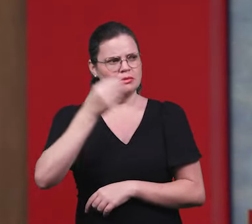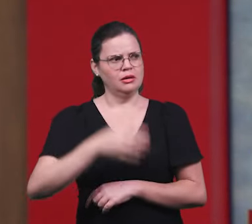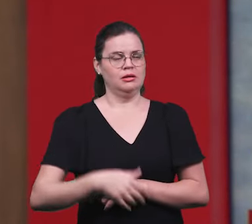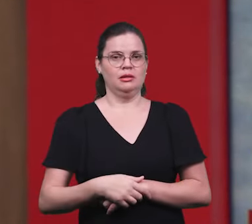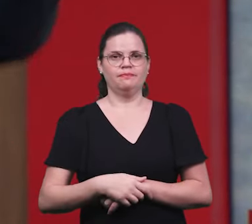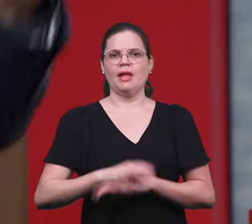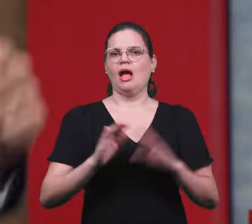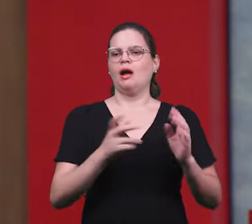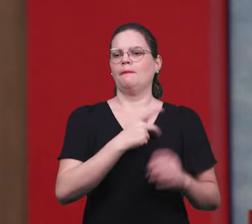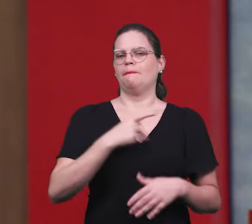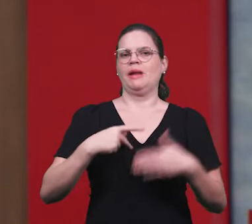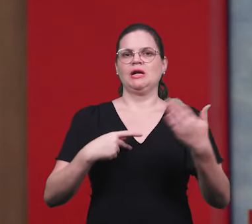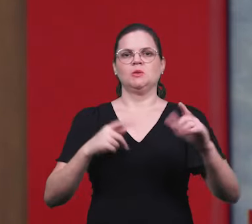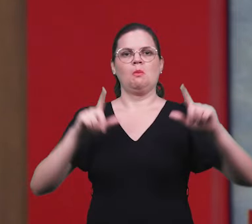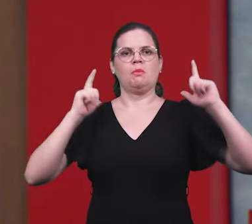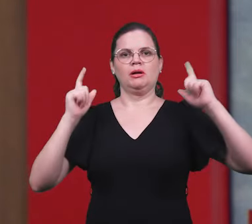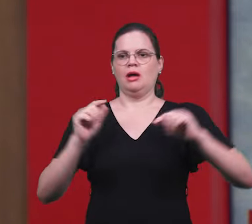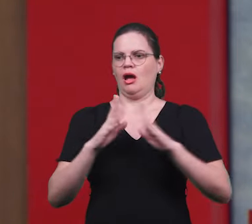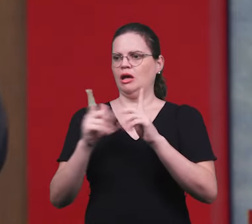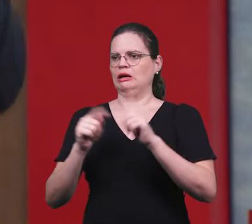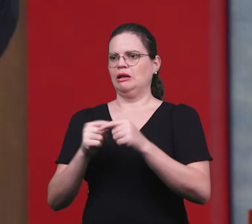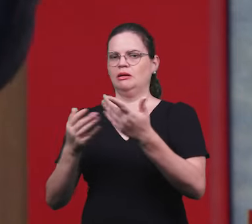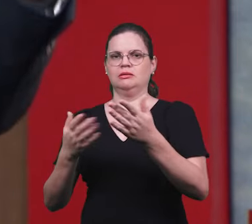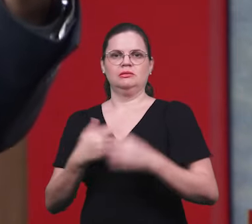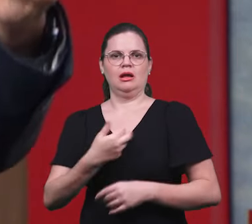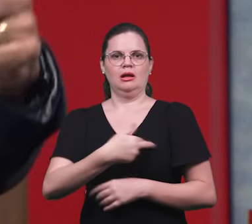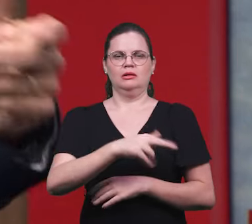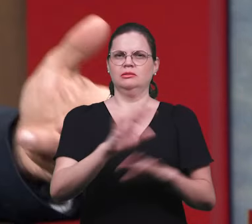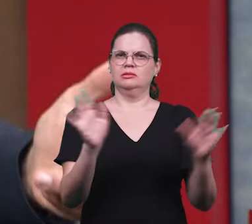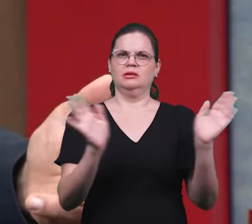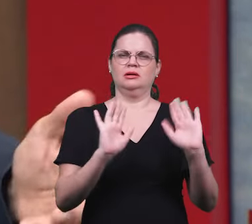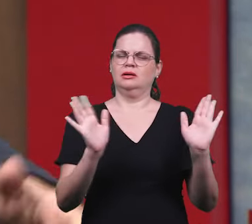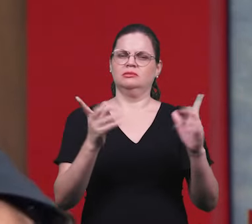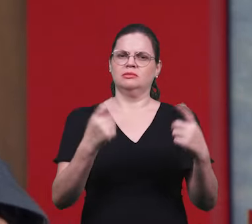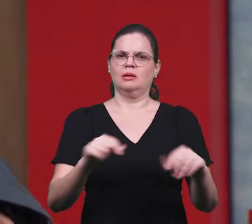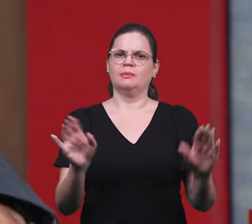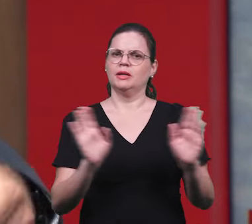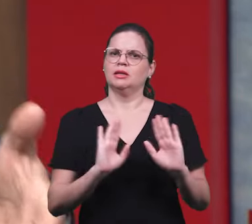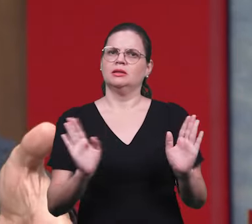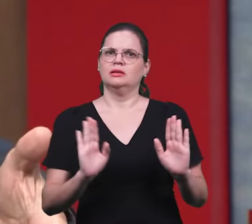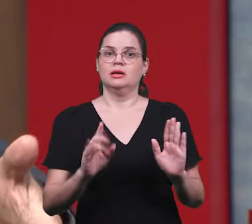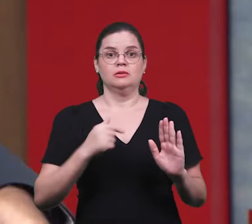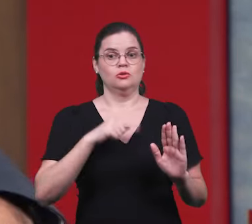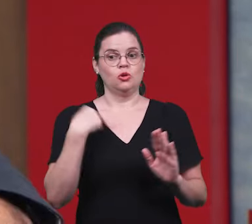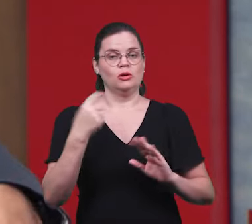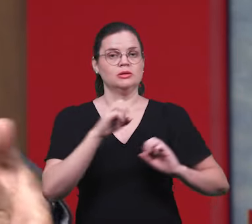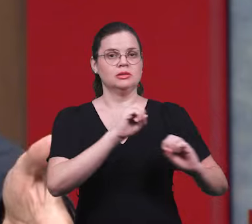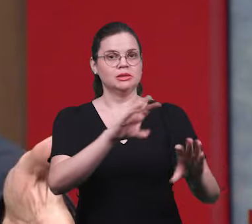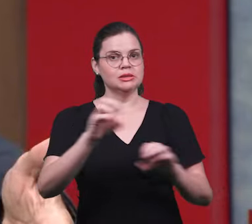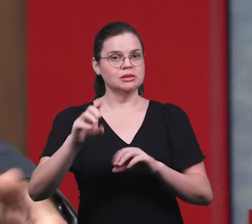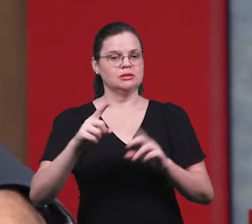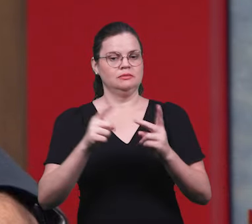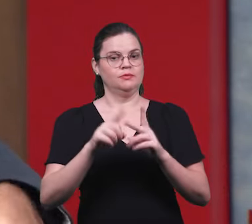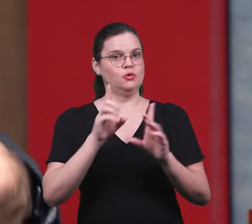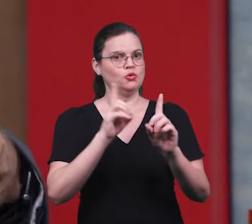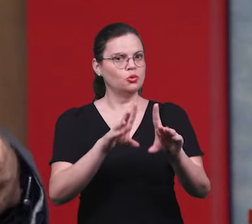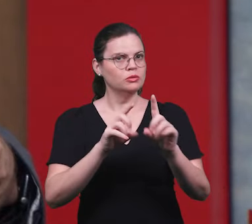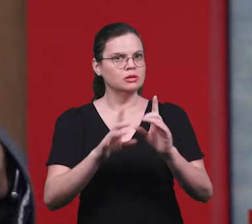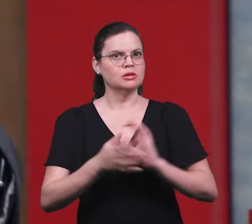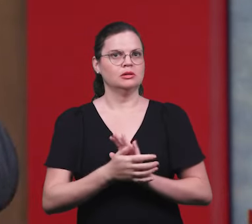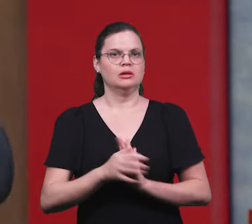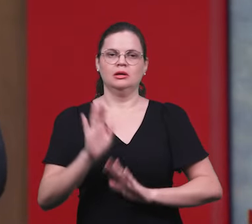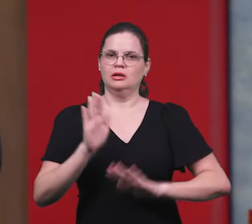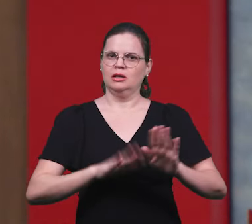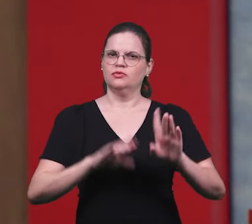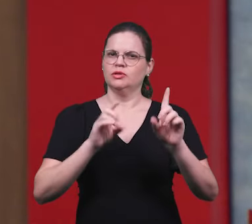O pastor fulano de tal, a igreja tal, a denominação tal, não tem isso. Tem ensino, tem doutrina. E a doutrina,